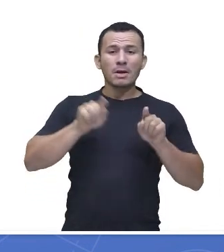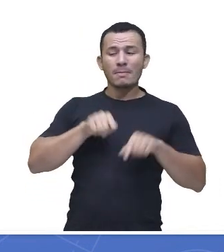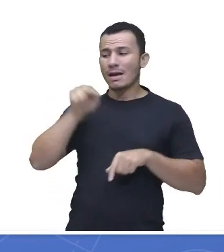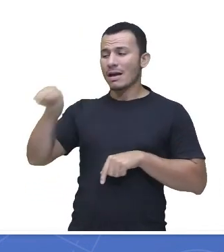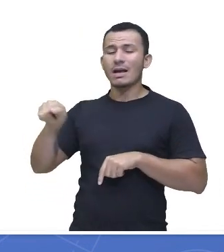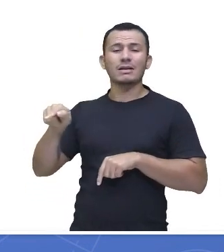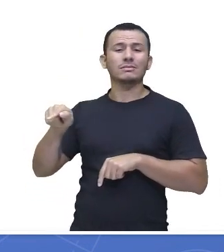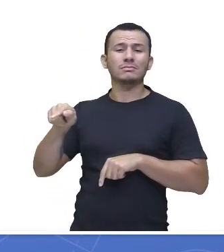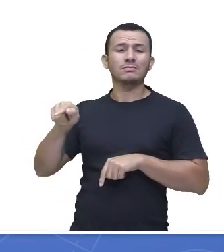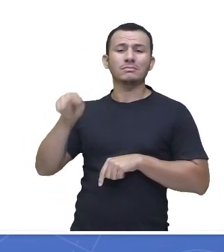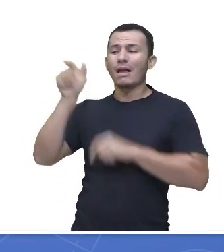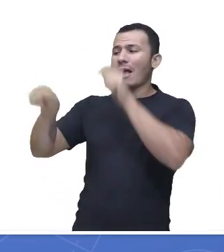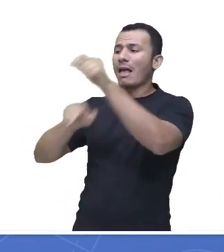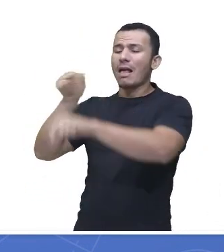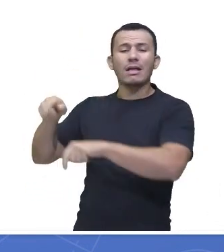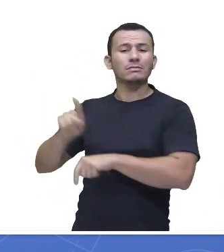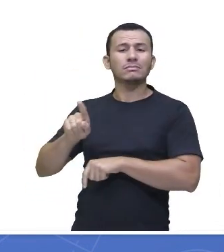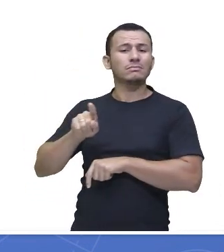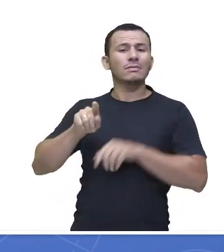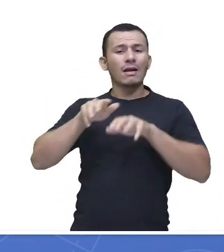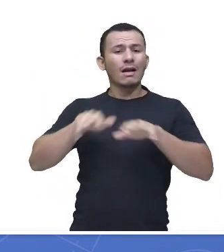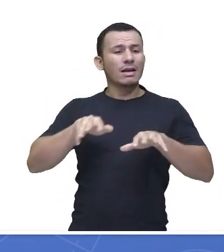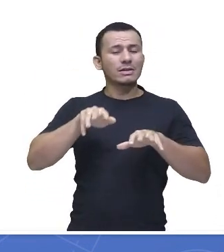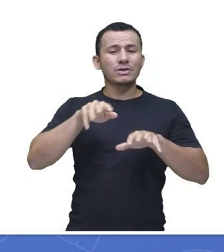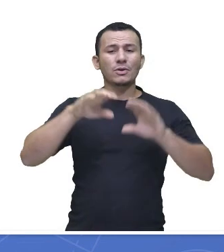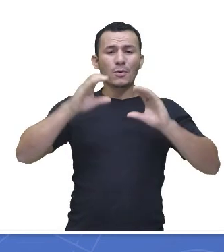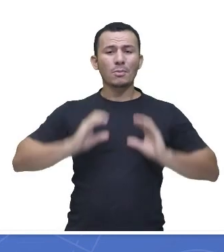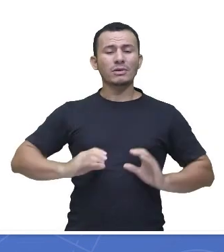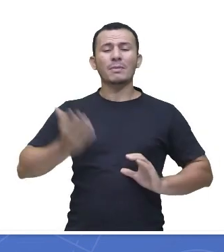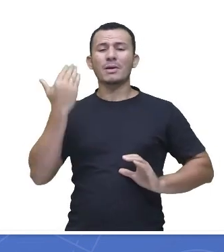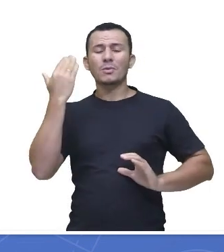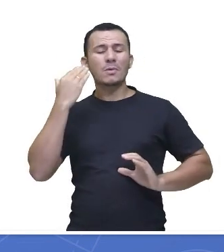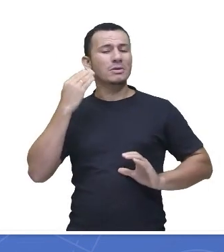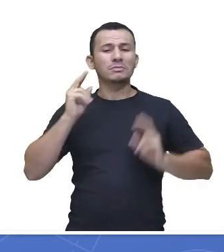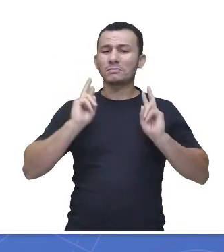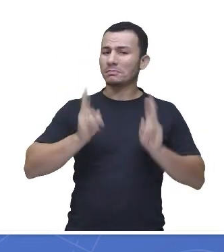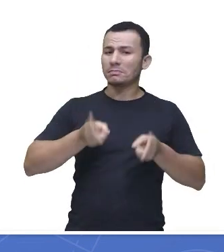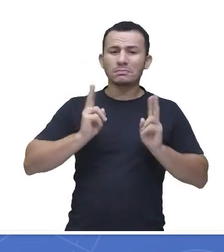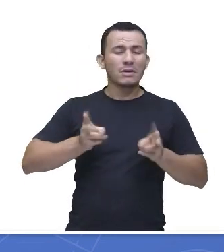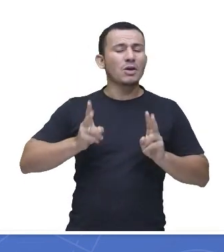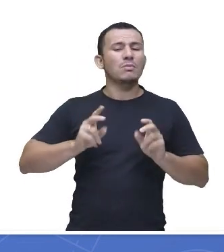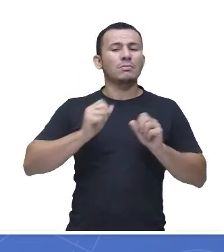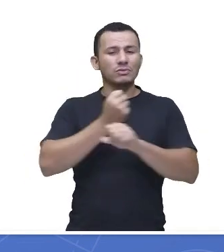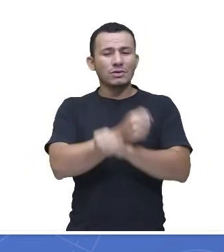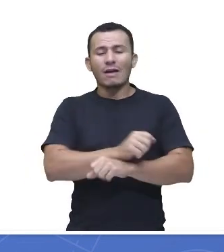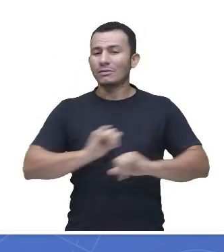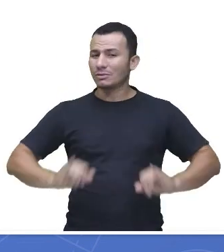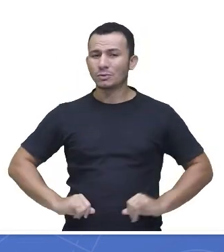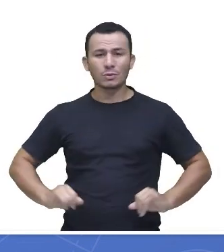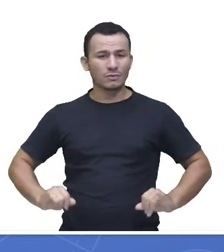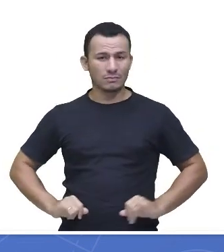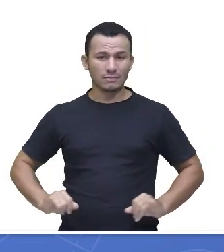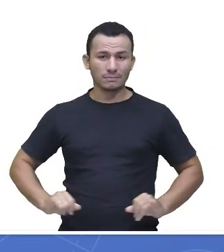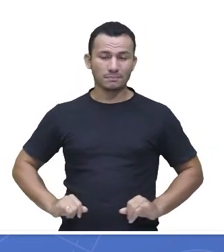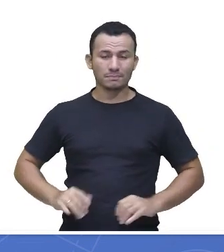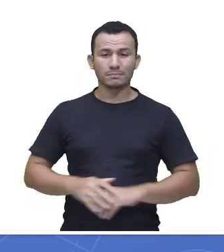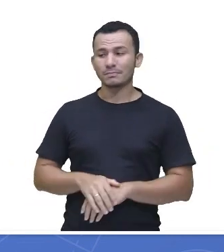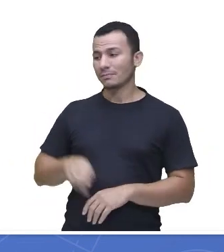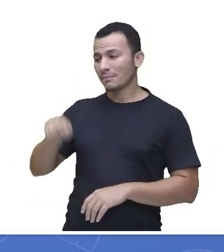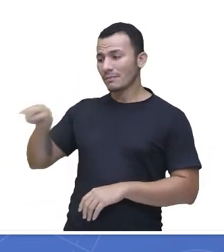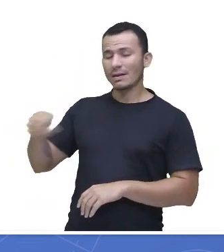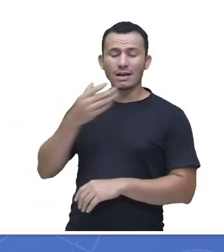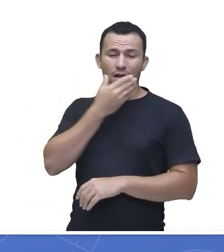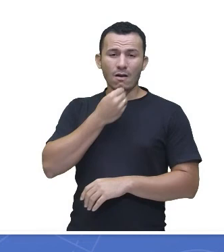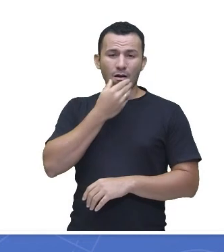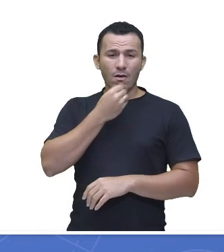cotidiana, que era um comportamento aceitável naquela época, né, efeito das relações sociais. A prova de que o Contrim tinha